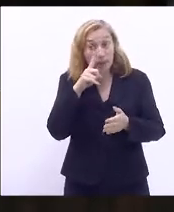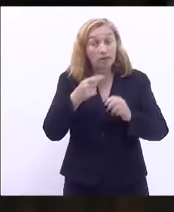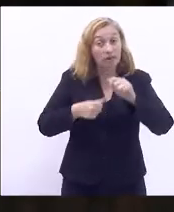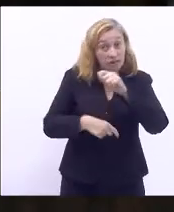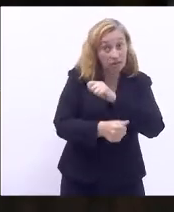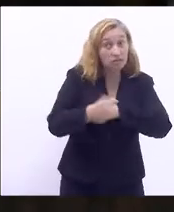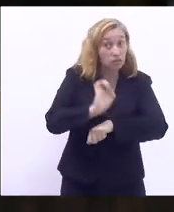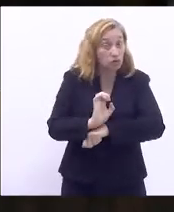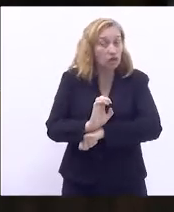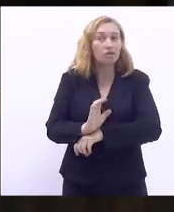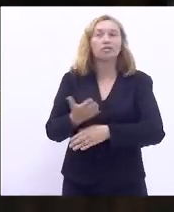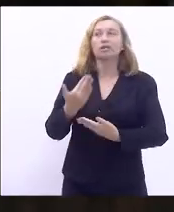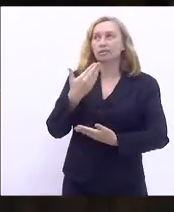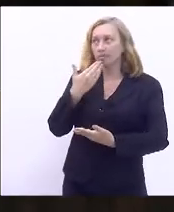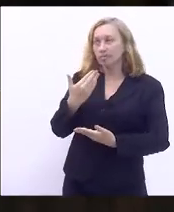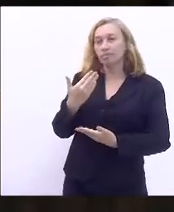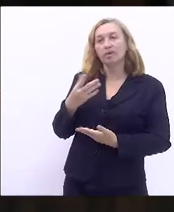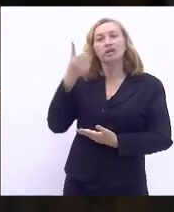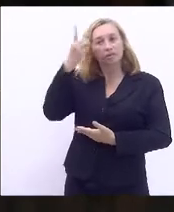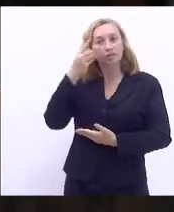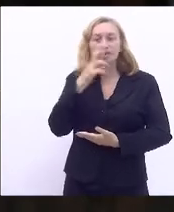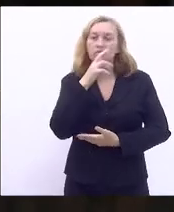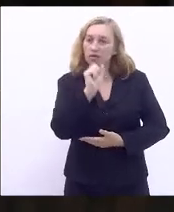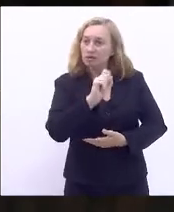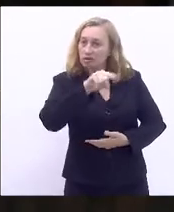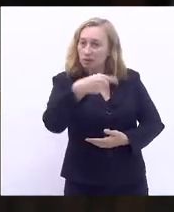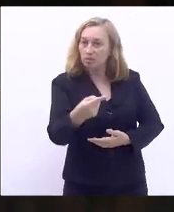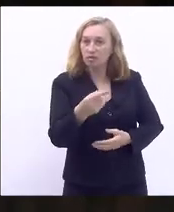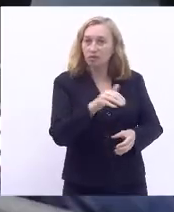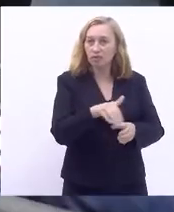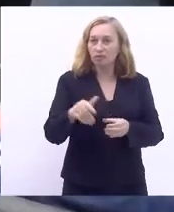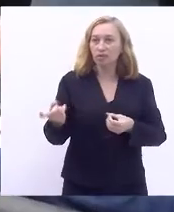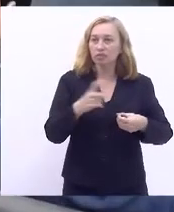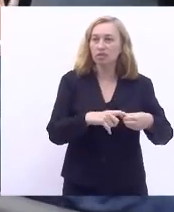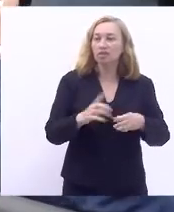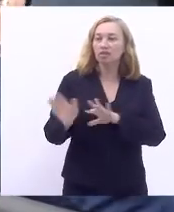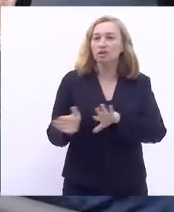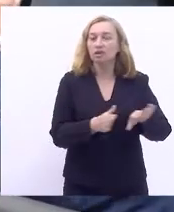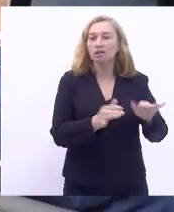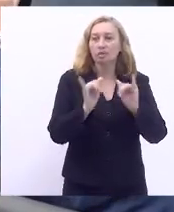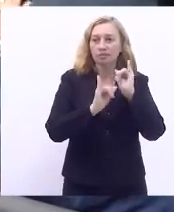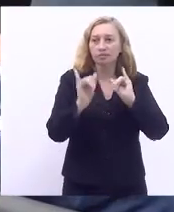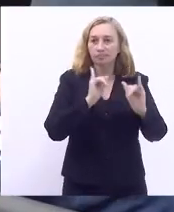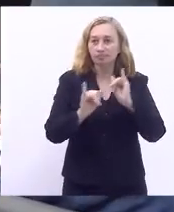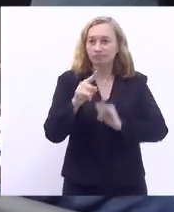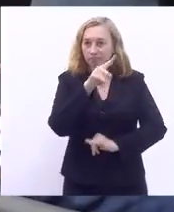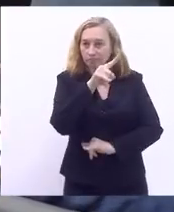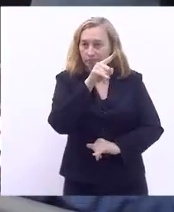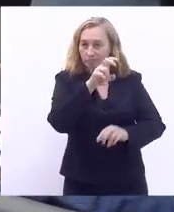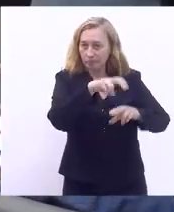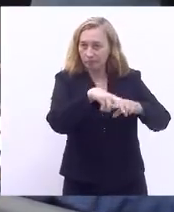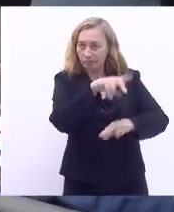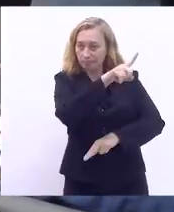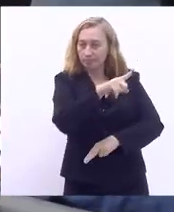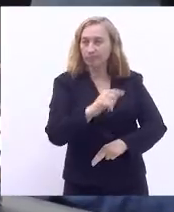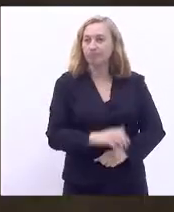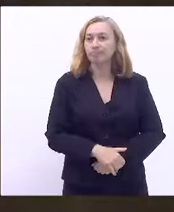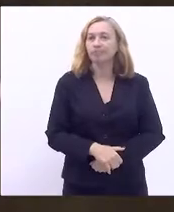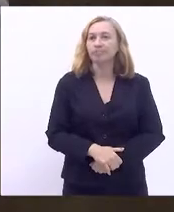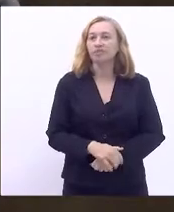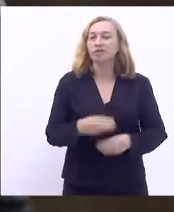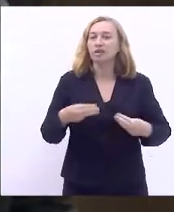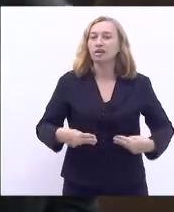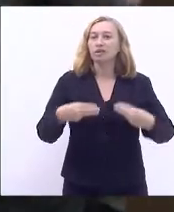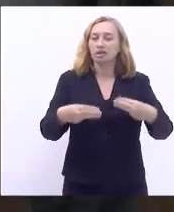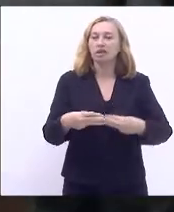Estado. Por favor, deputado Rodrigo Amorim, vamos à votação. É só para anunciar, acho que está ali no hall, a presença do